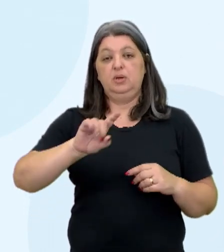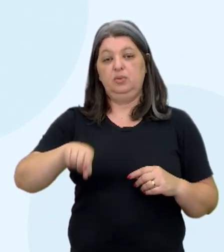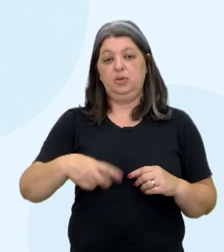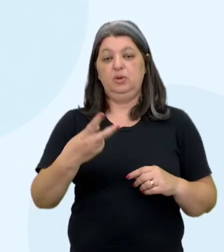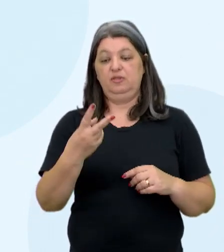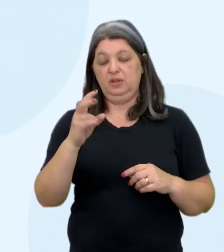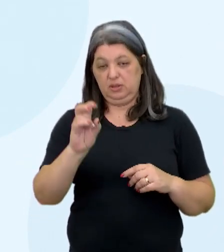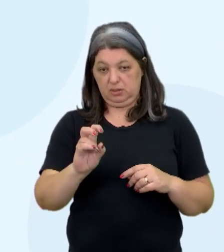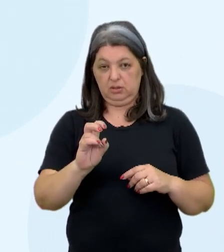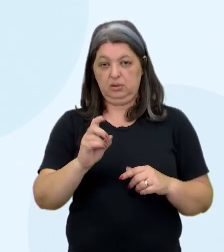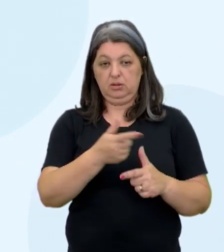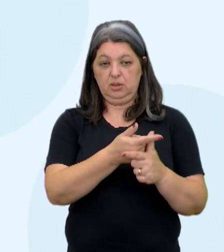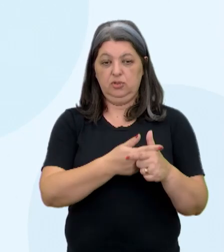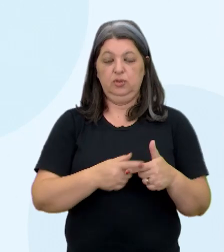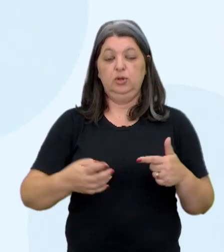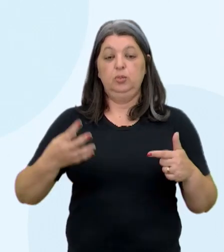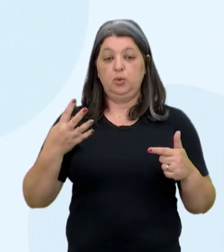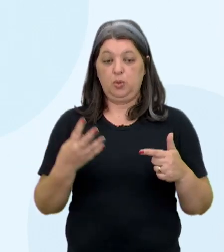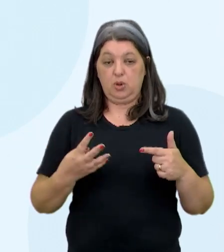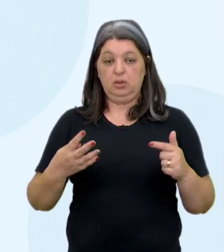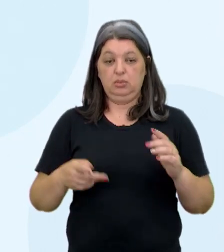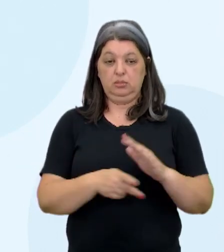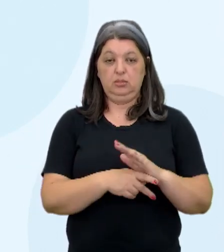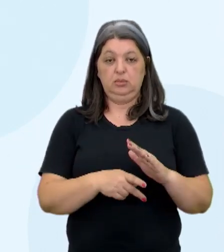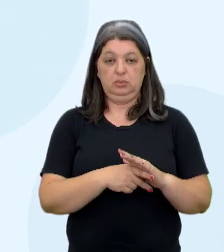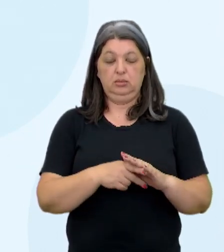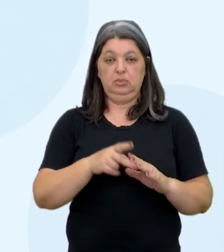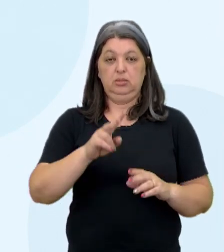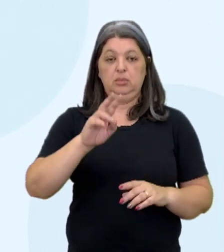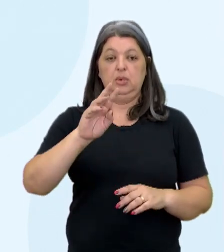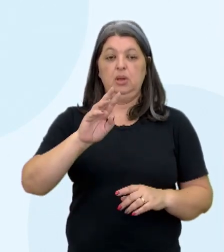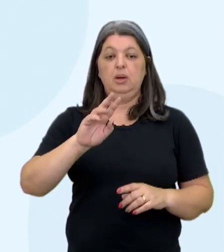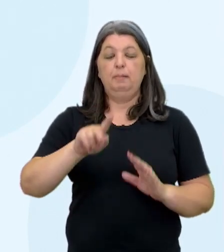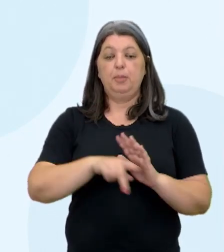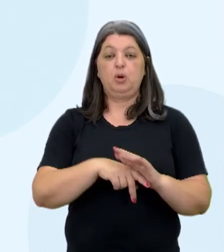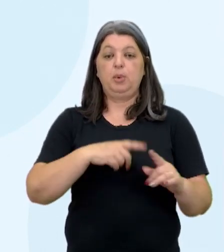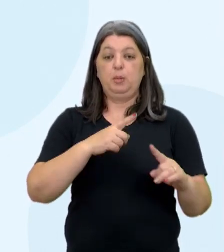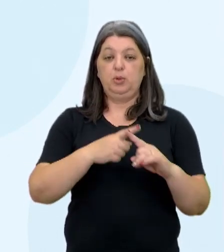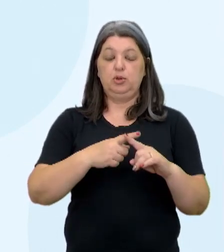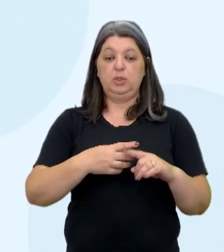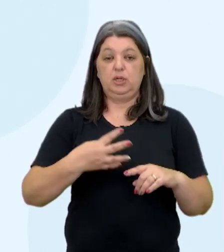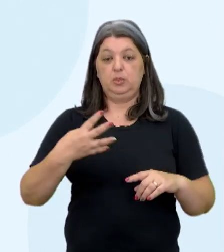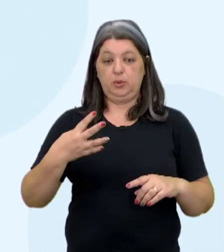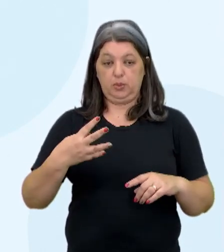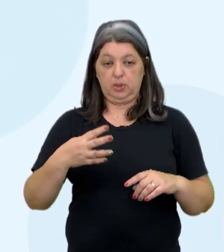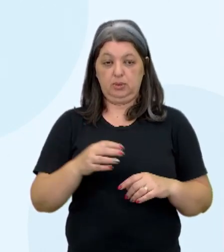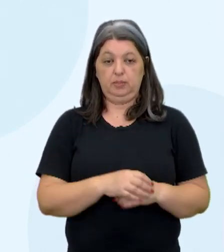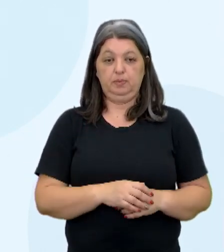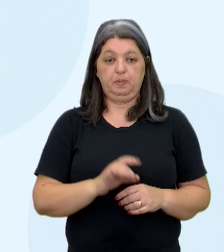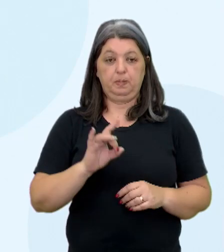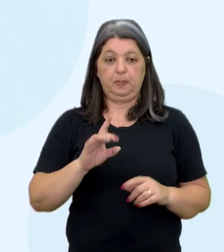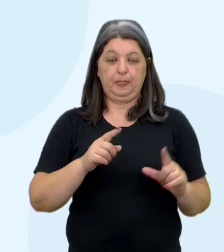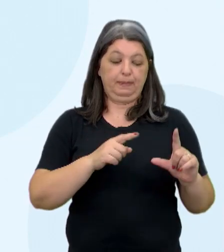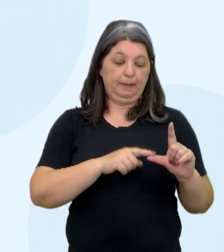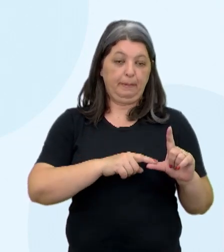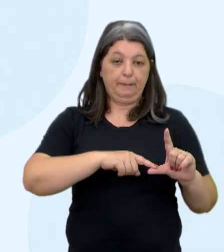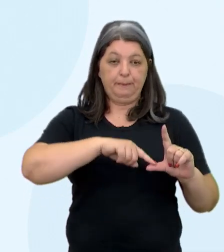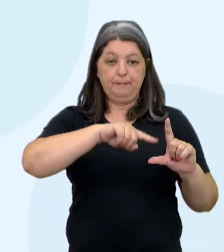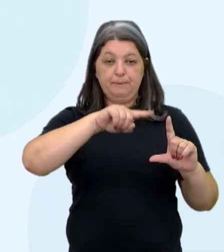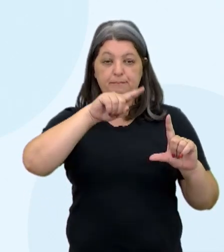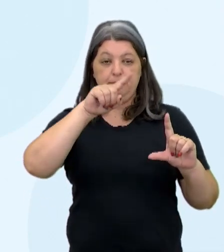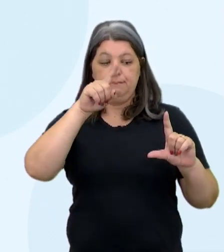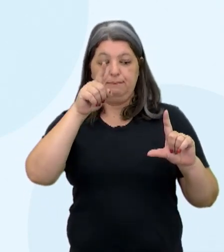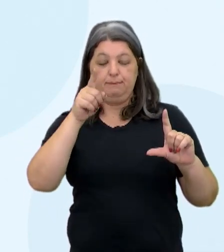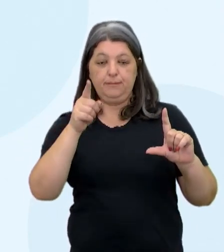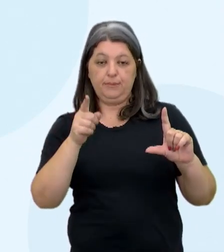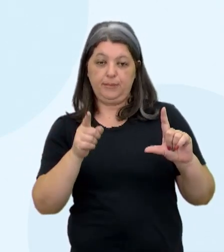0,25, que era dividido por 4, foi multiplicado por 4. Então, esse pedaço aqui é do 0 até o π, ó, ela só subia e descia aqui, né? Ela teve